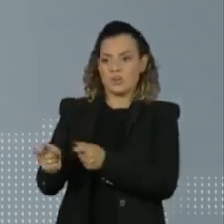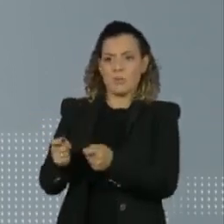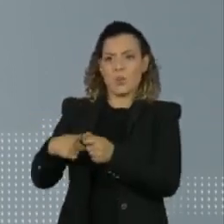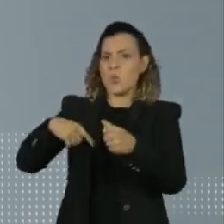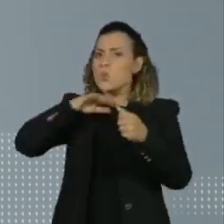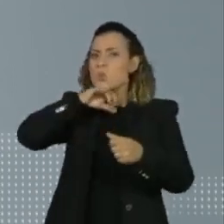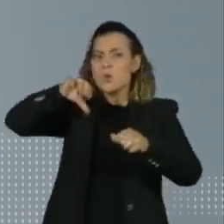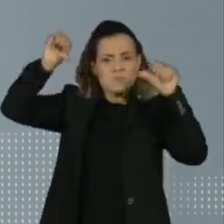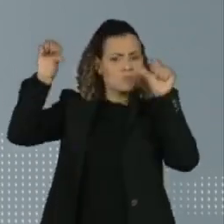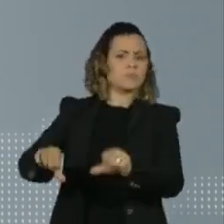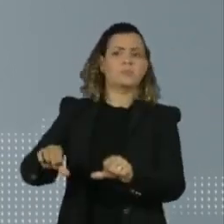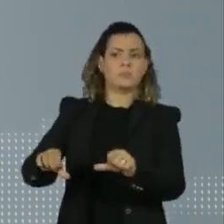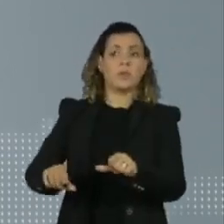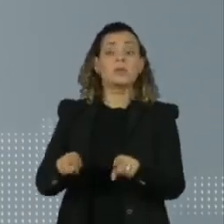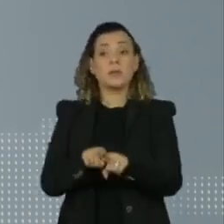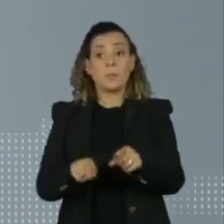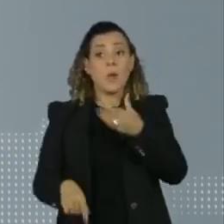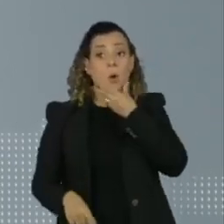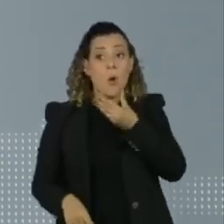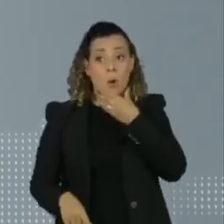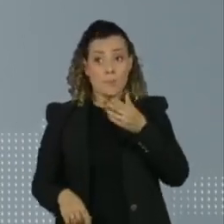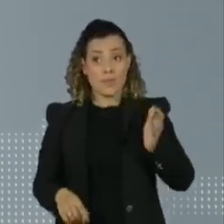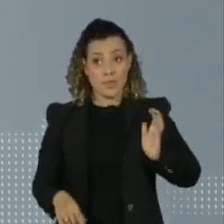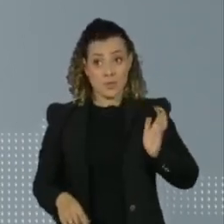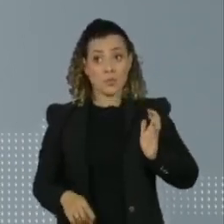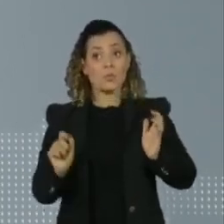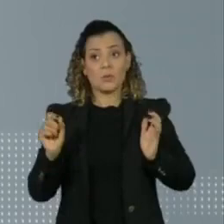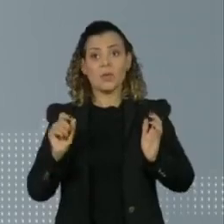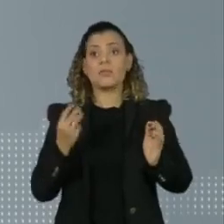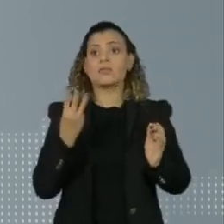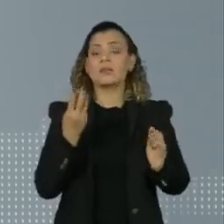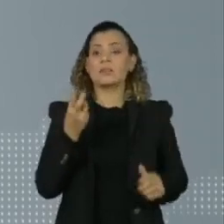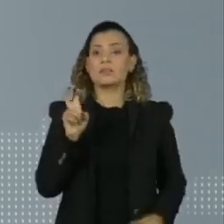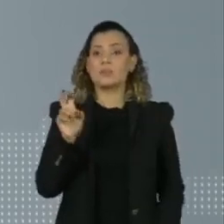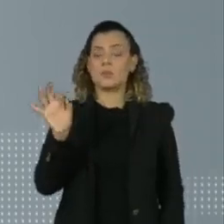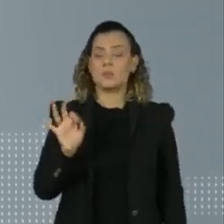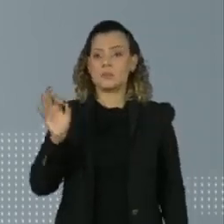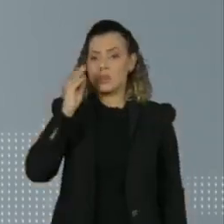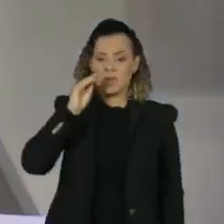ou péssima. Já entre os homens dessa faixa de renda, a rejeição é de 35%.